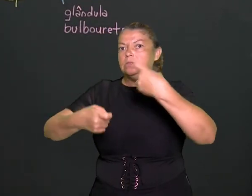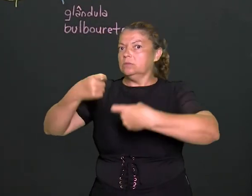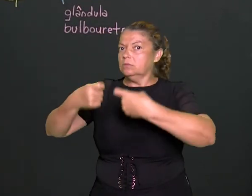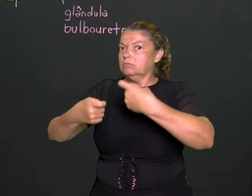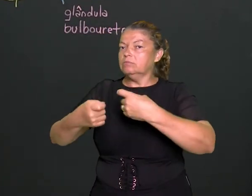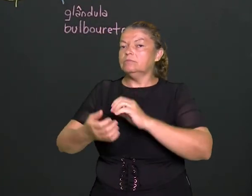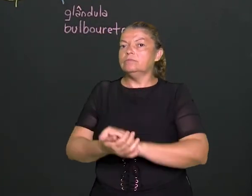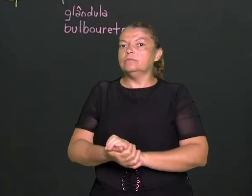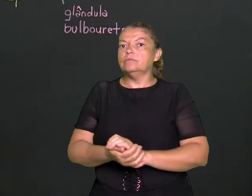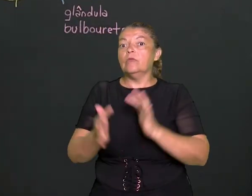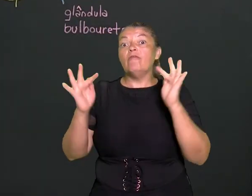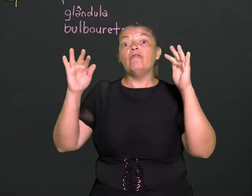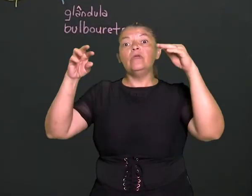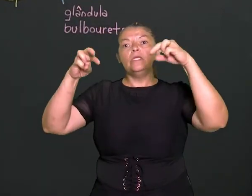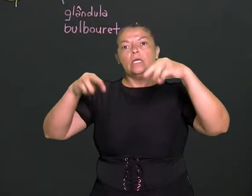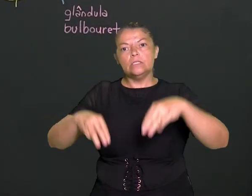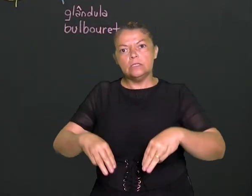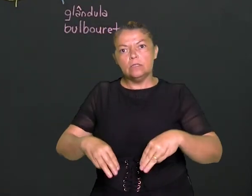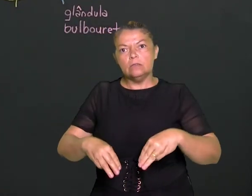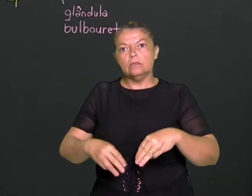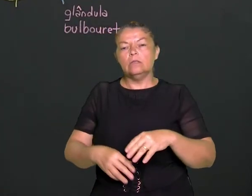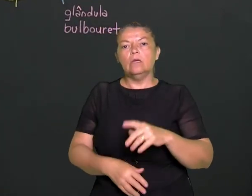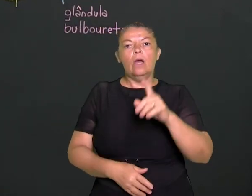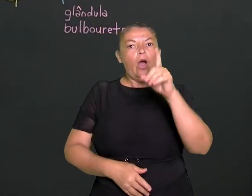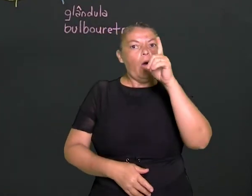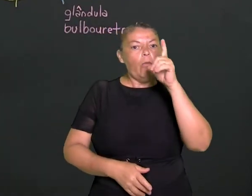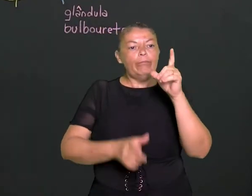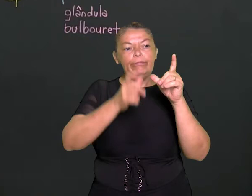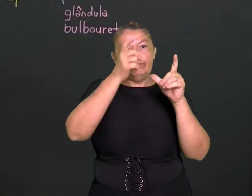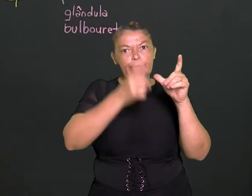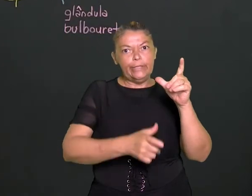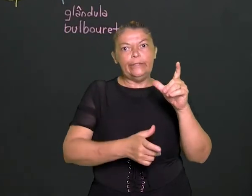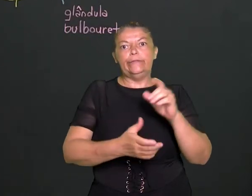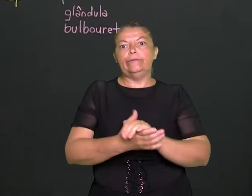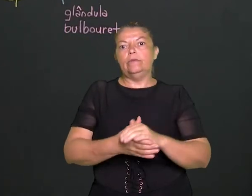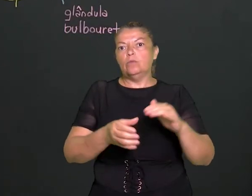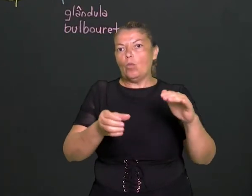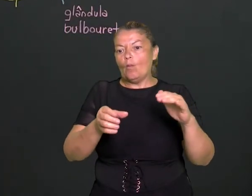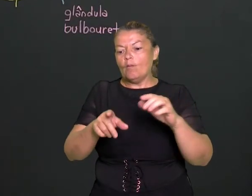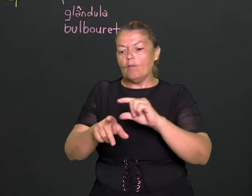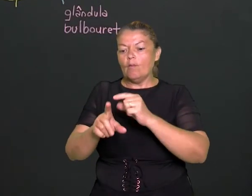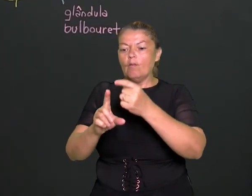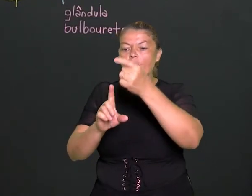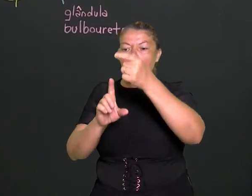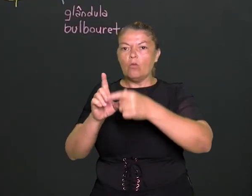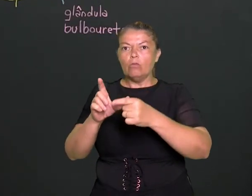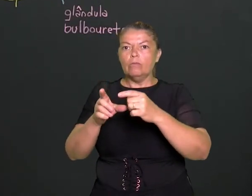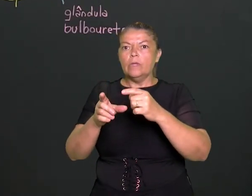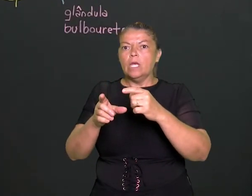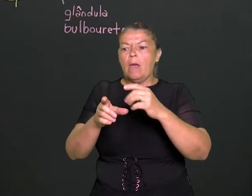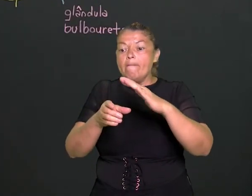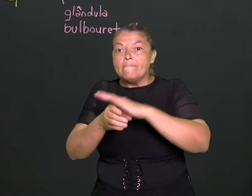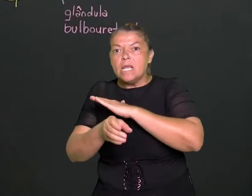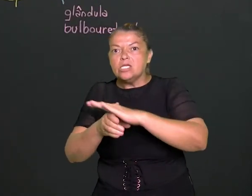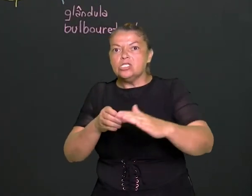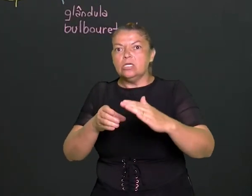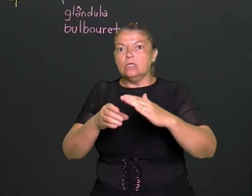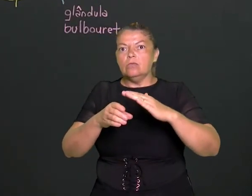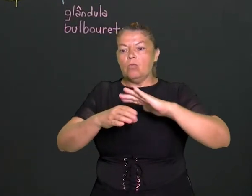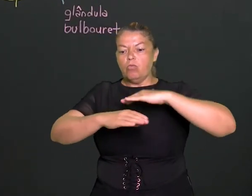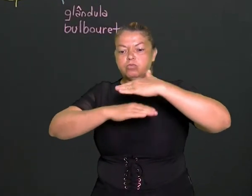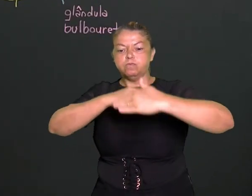esse pênis. Finalizando então, o pênis ele é preenchido por uns tecidos, uma série de